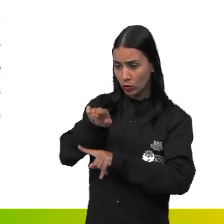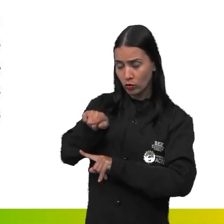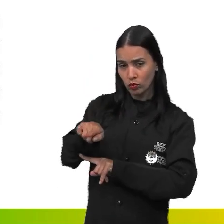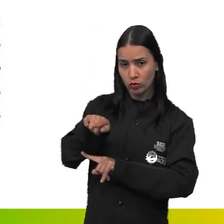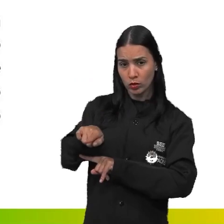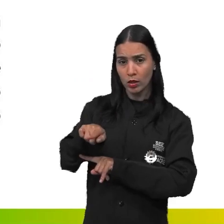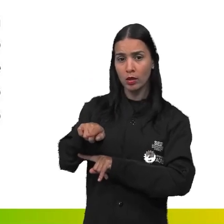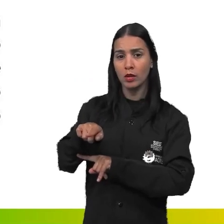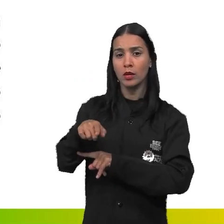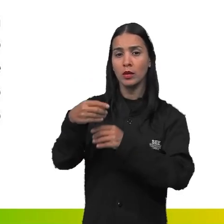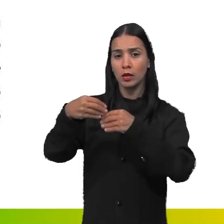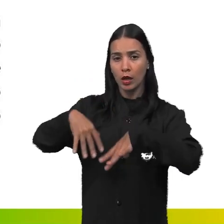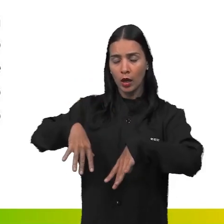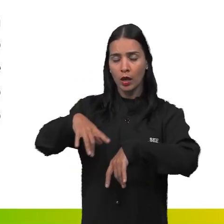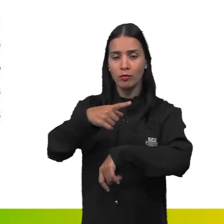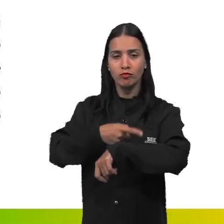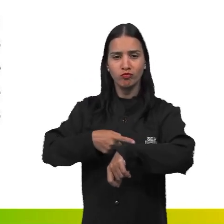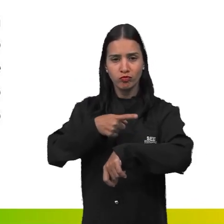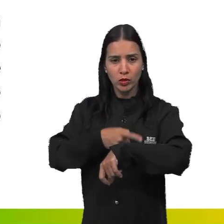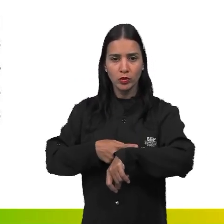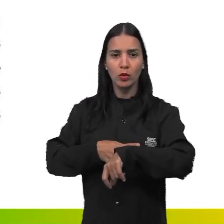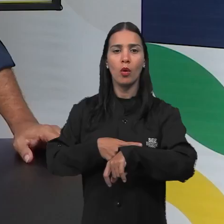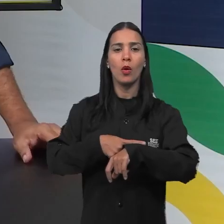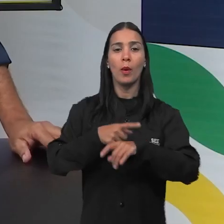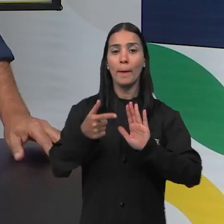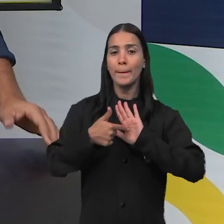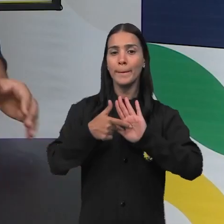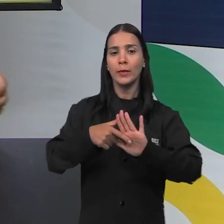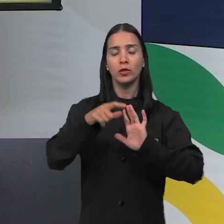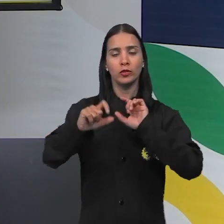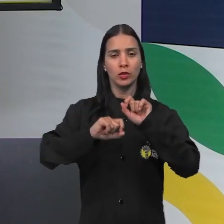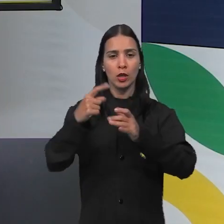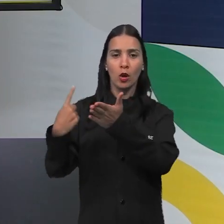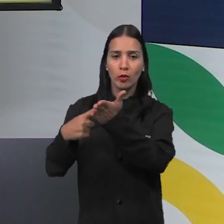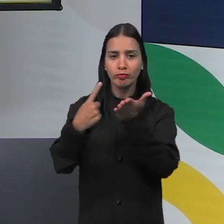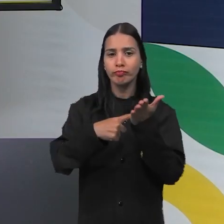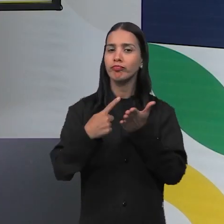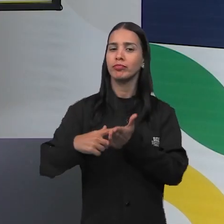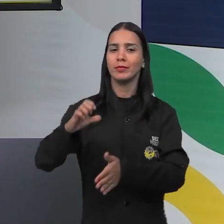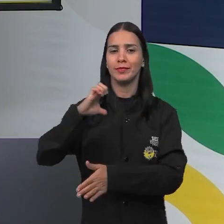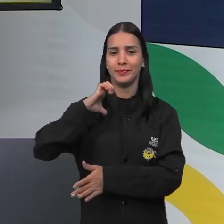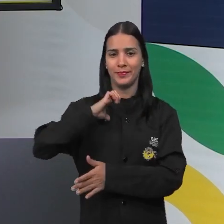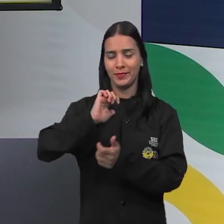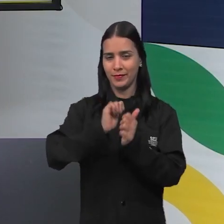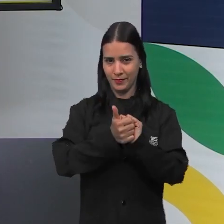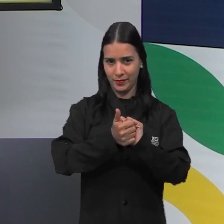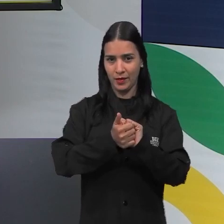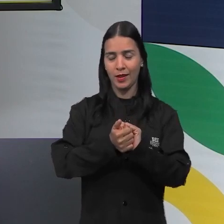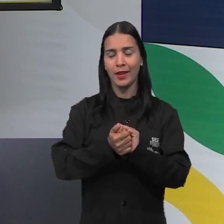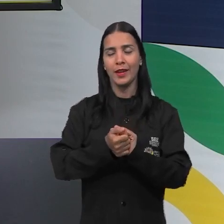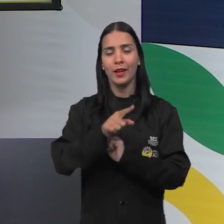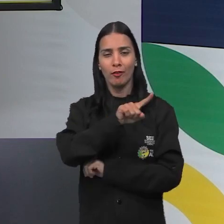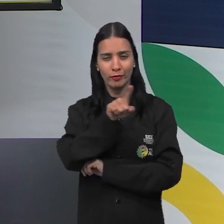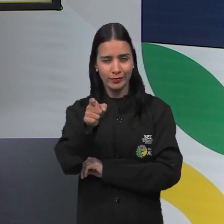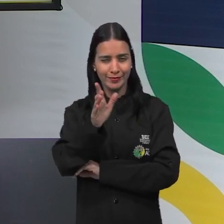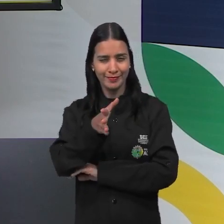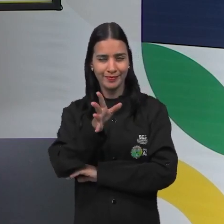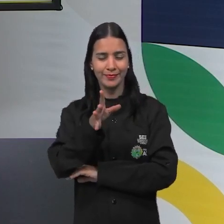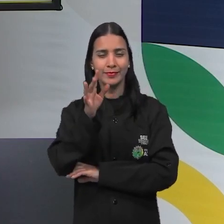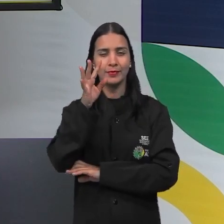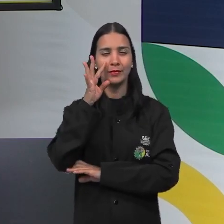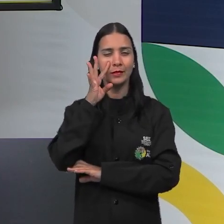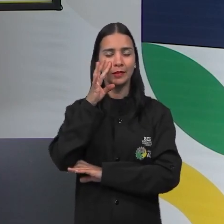simulações demonstram compromisso com a ética esportiva. Provavelmente vocês já viram aí algum jogador que ao